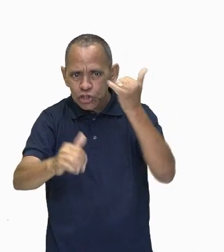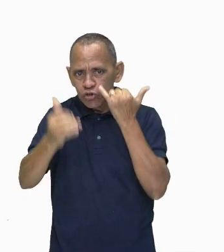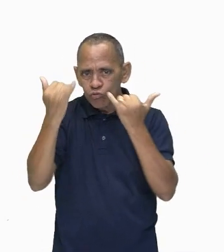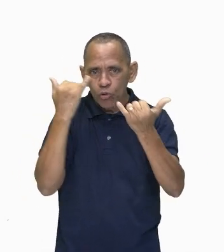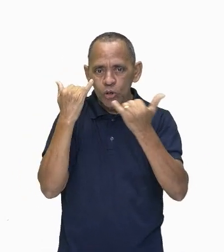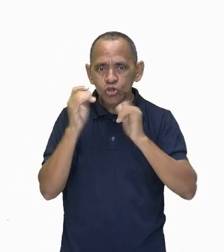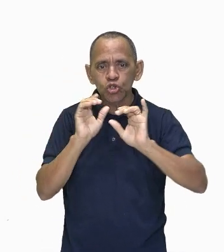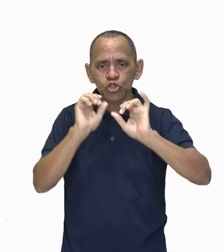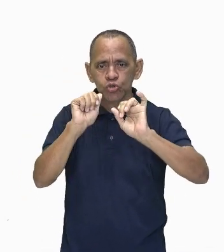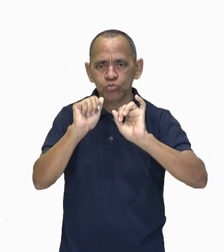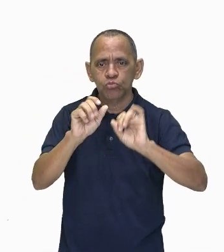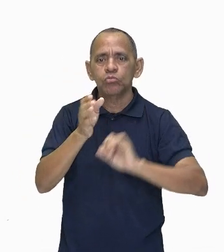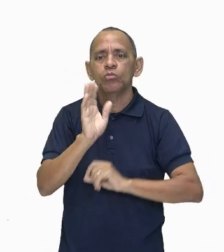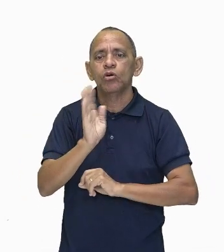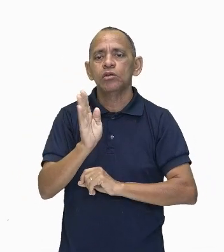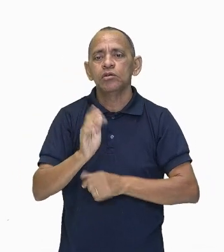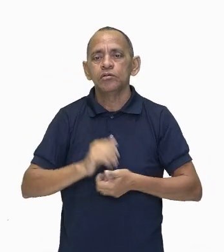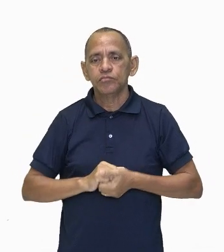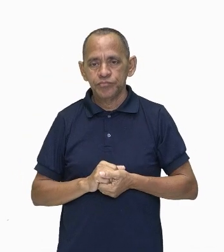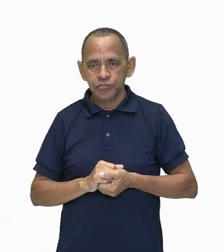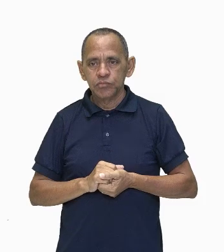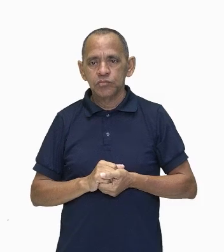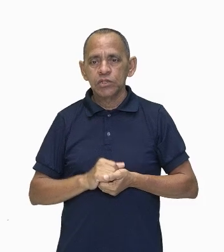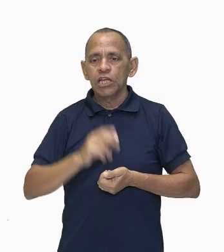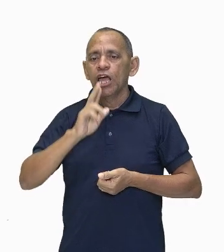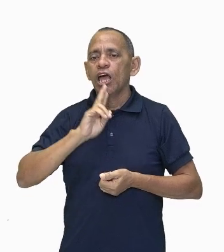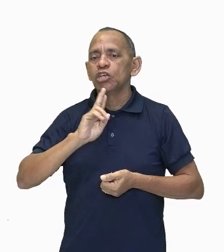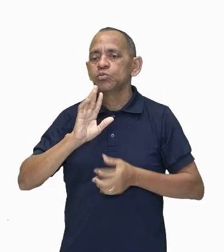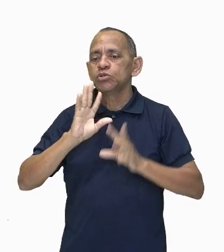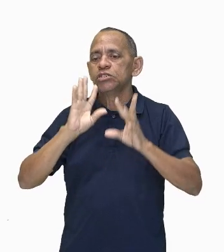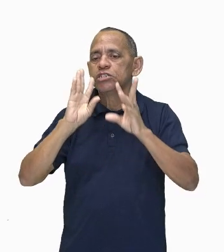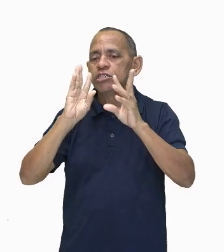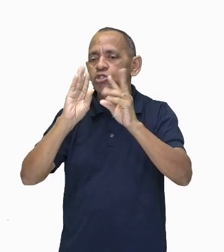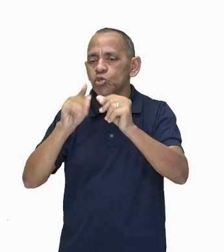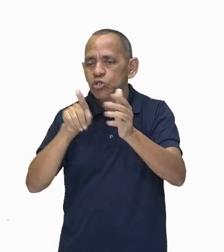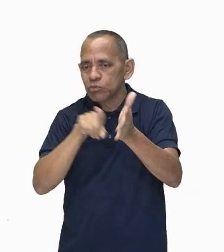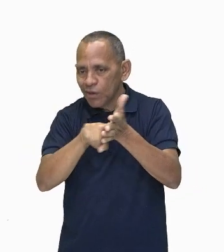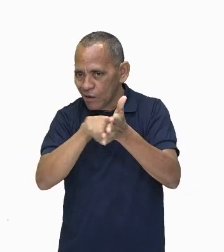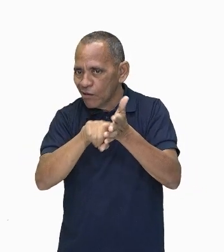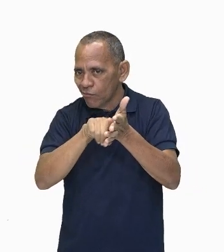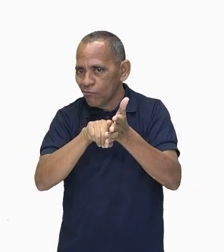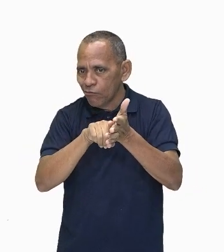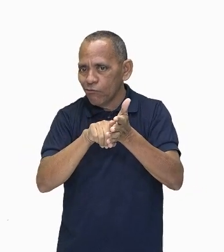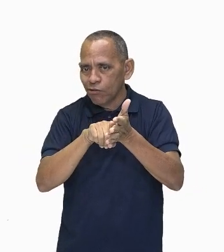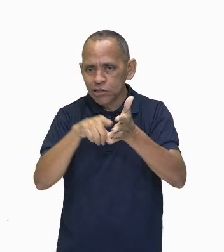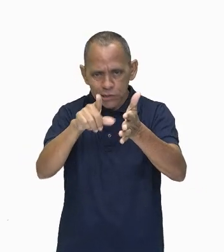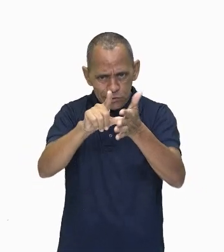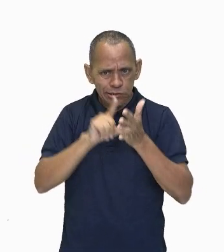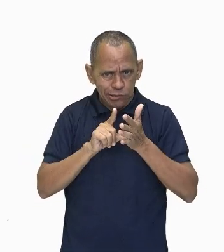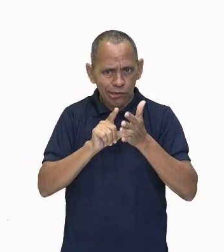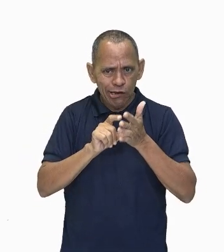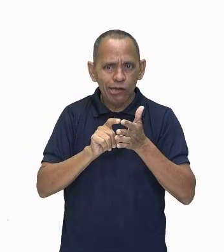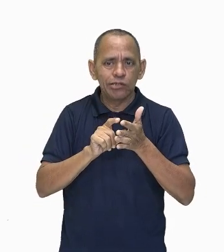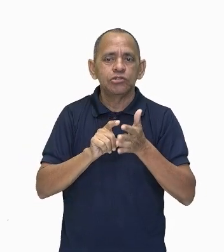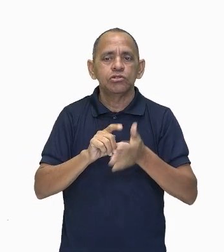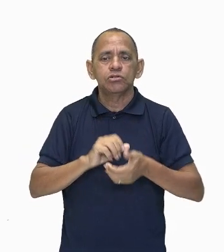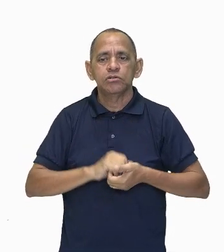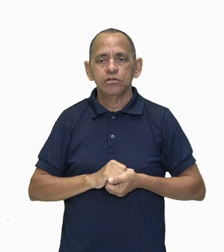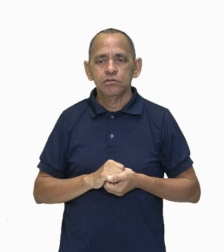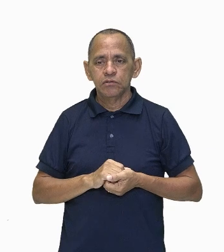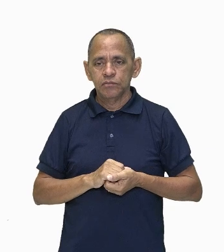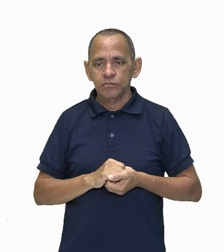concluir se você conseguiu ali responder aquelas perguntas que foram feitas lá no início,